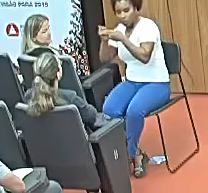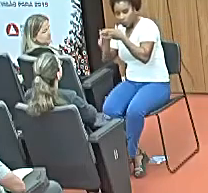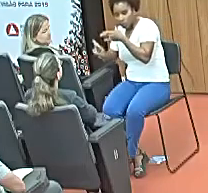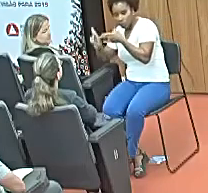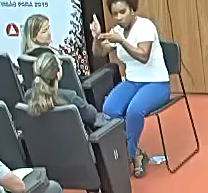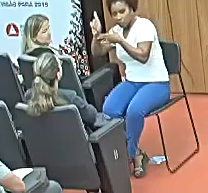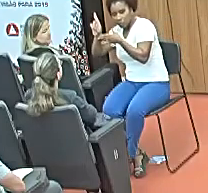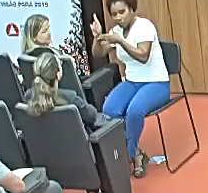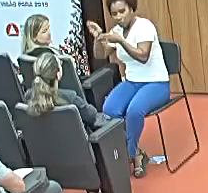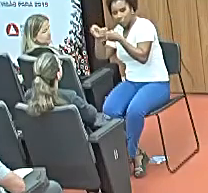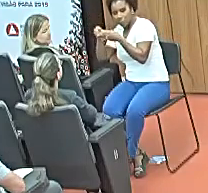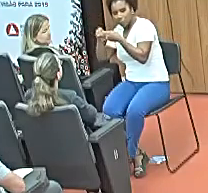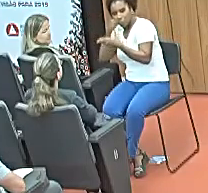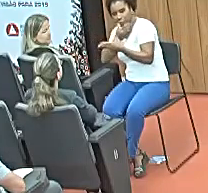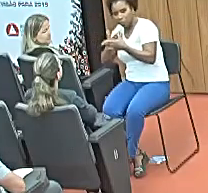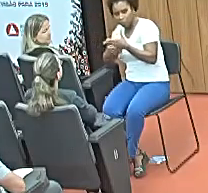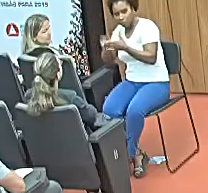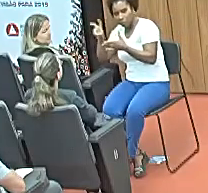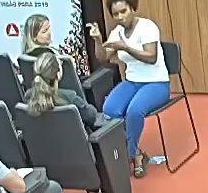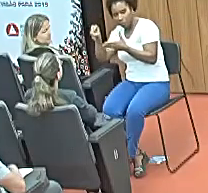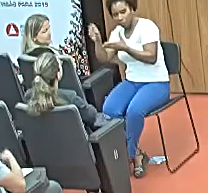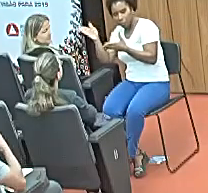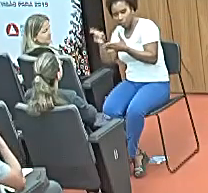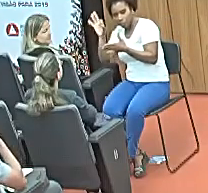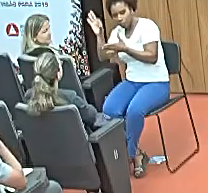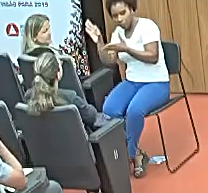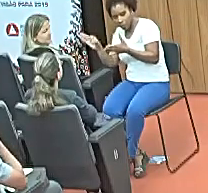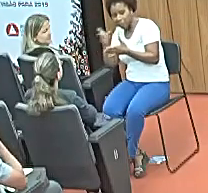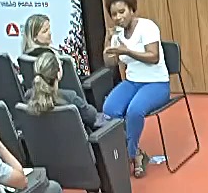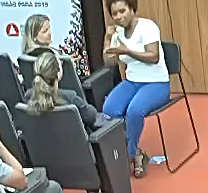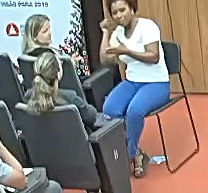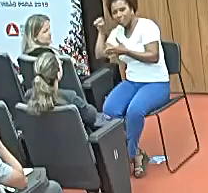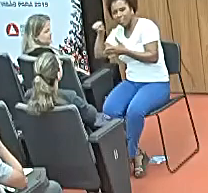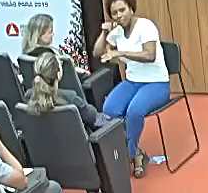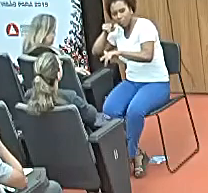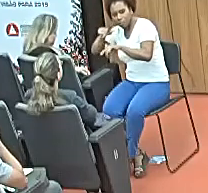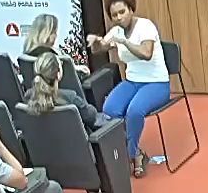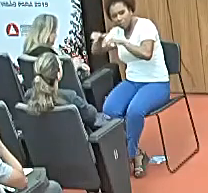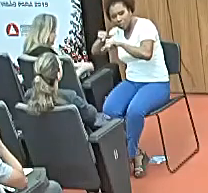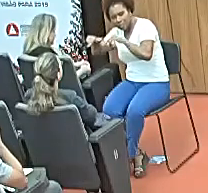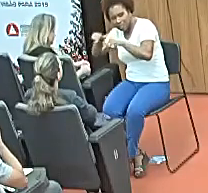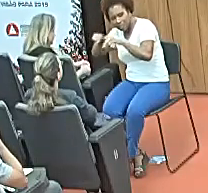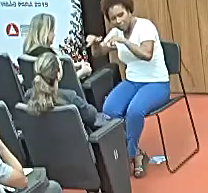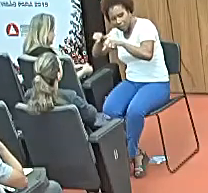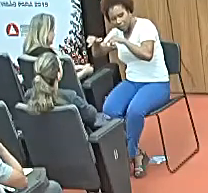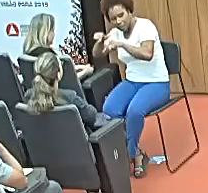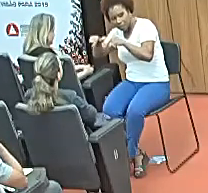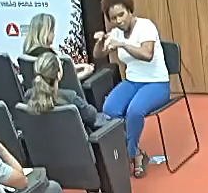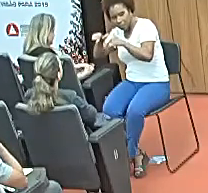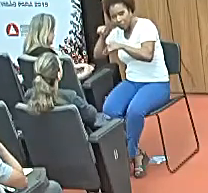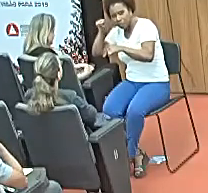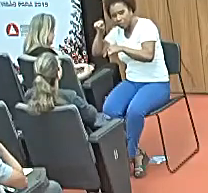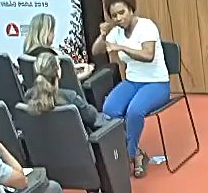representam as categorias de usuário trabalhadores em entidades de assistência social esses representantes